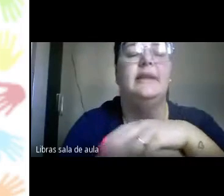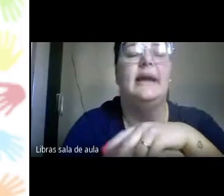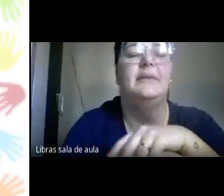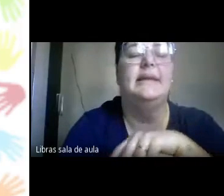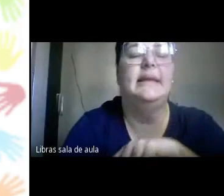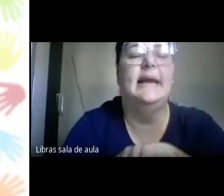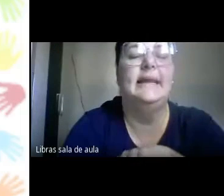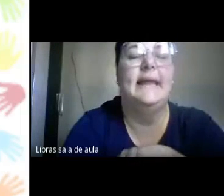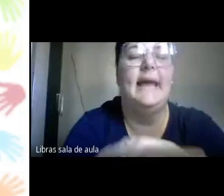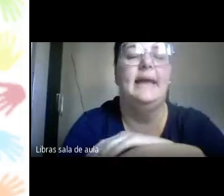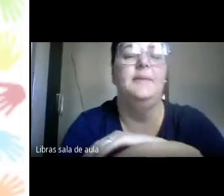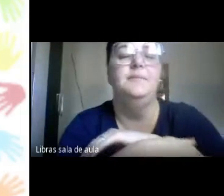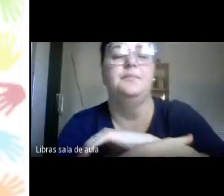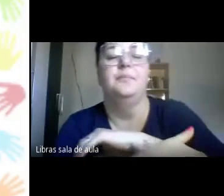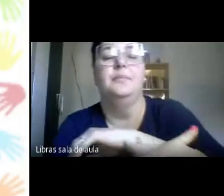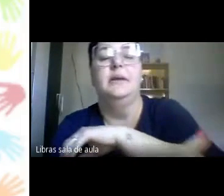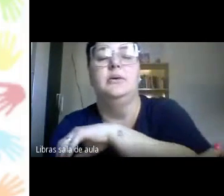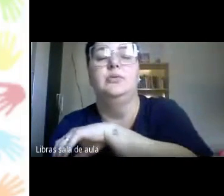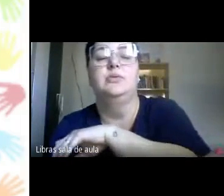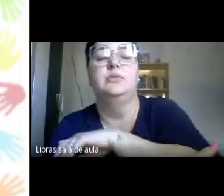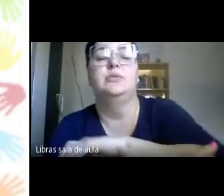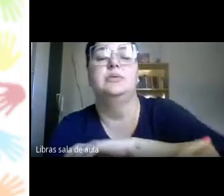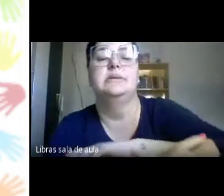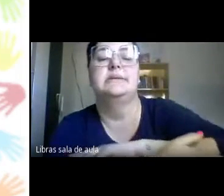Eu trago aqui a ideia